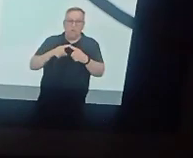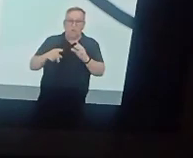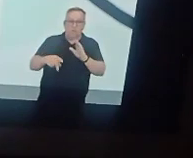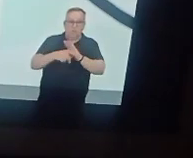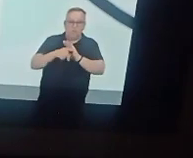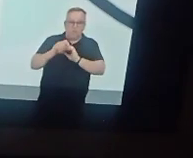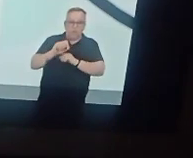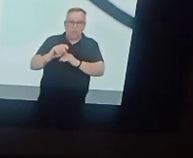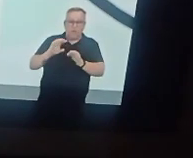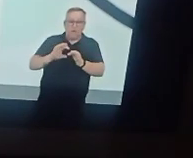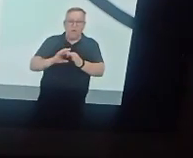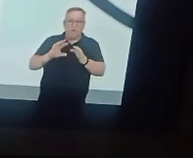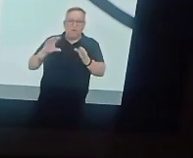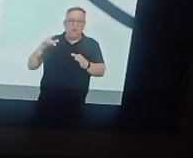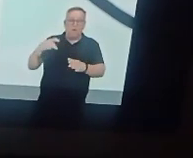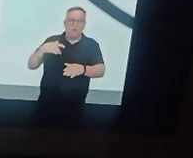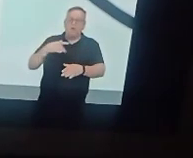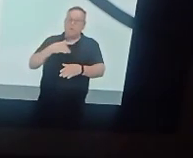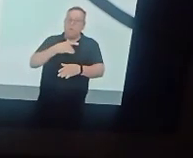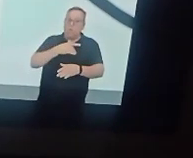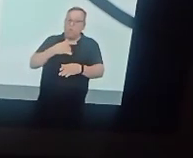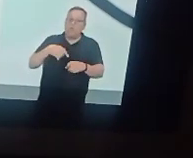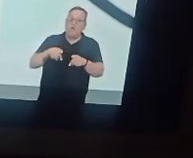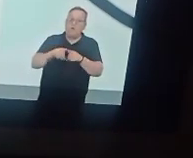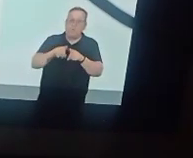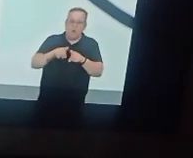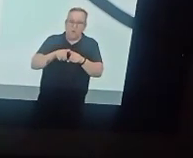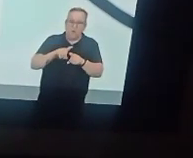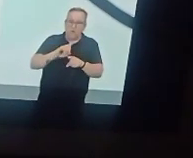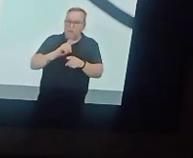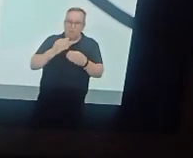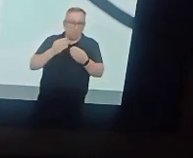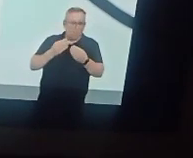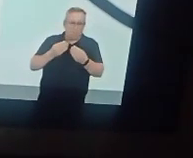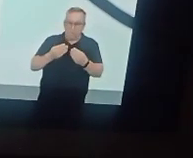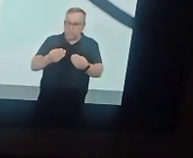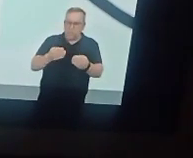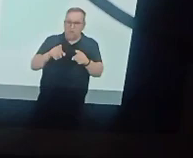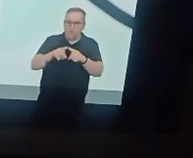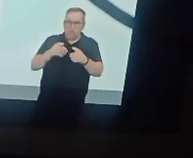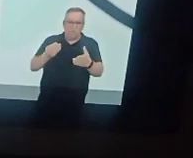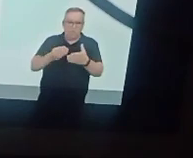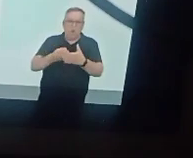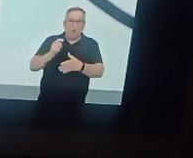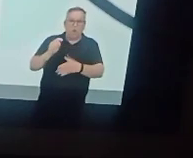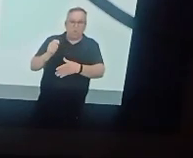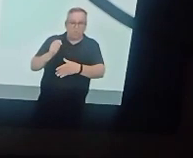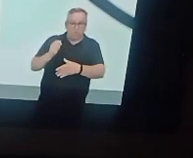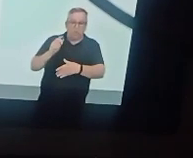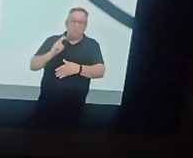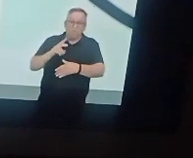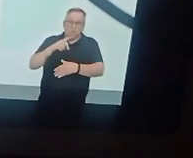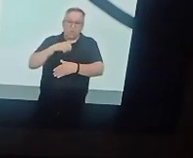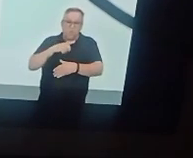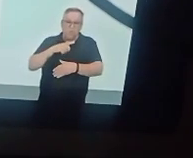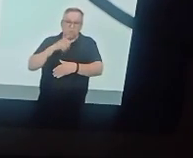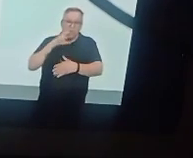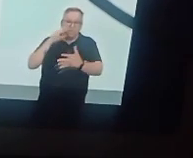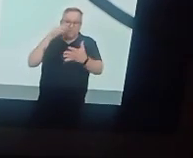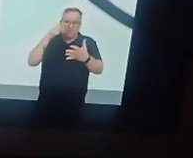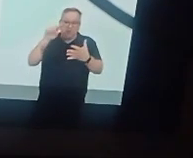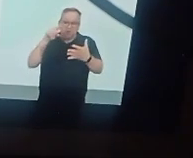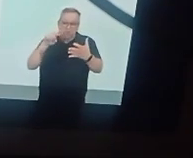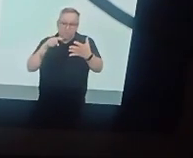referentes à licença saúde que tenha sido negada, não estava descontando automaticamente. Sempre que vocês verificarem